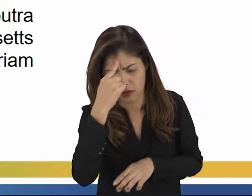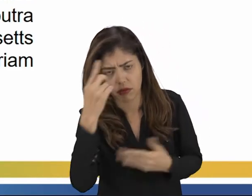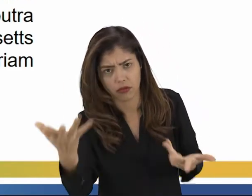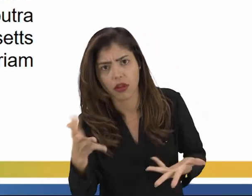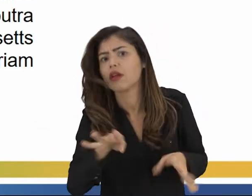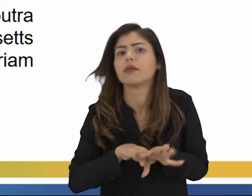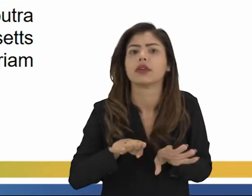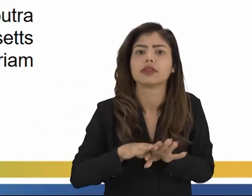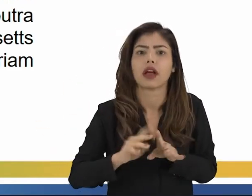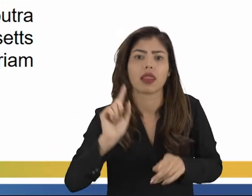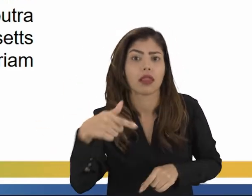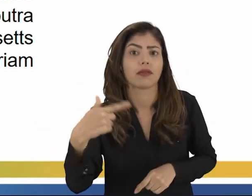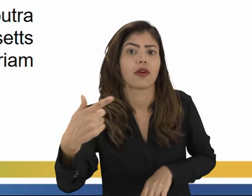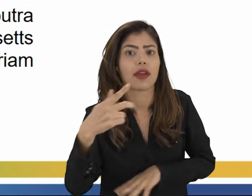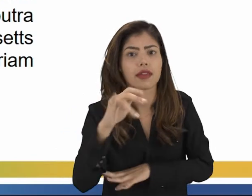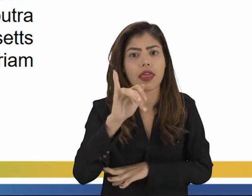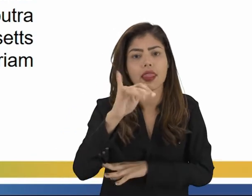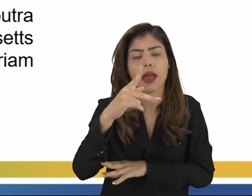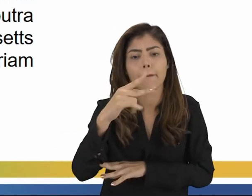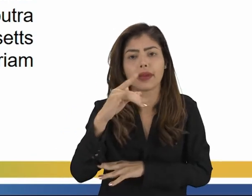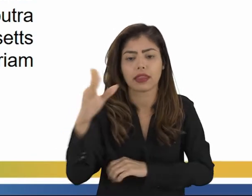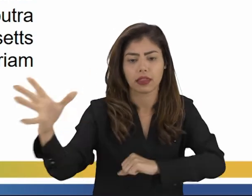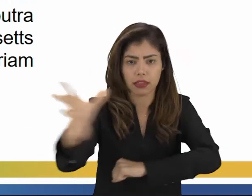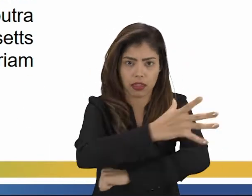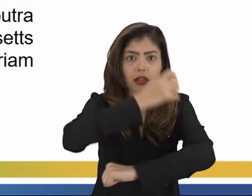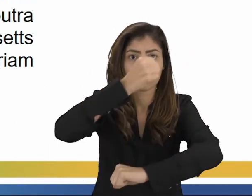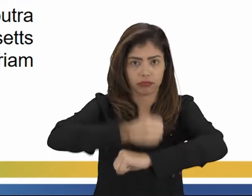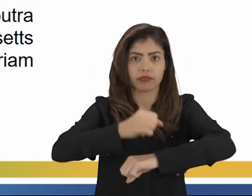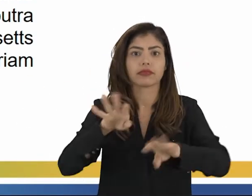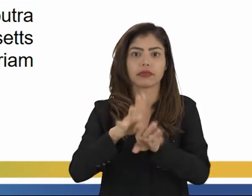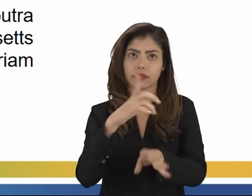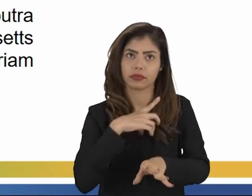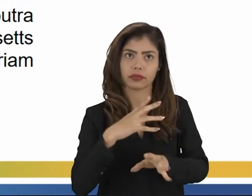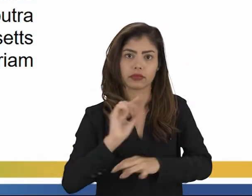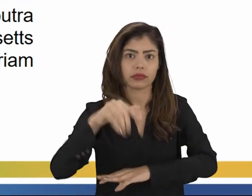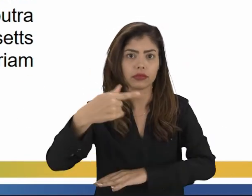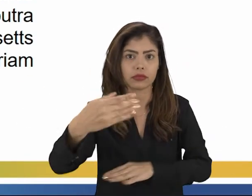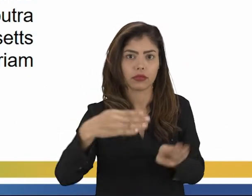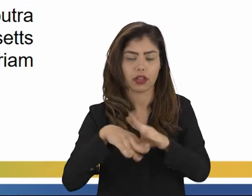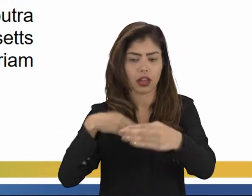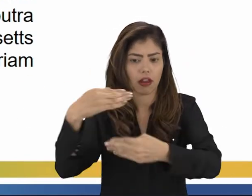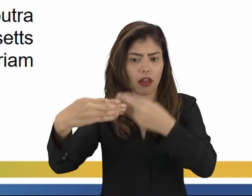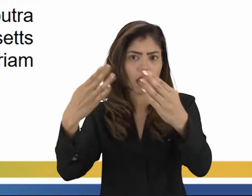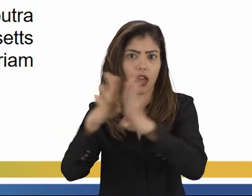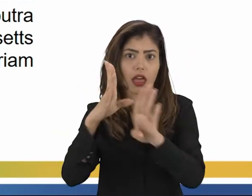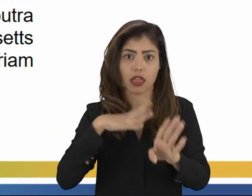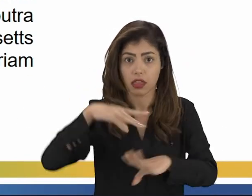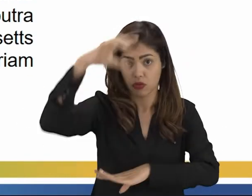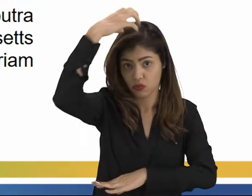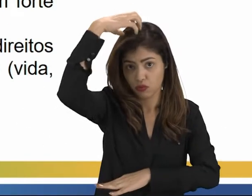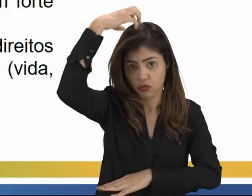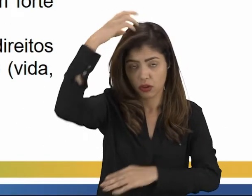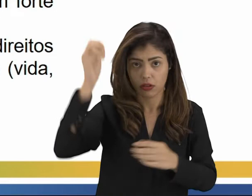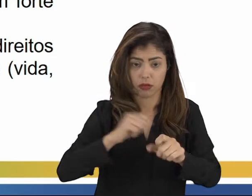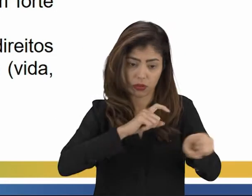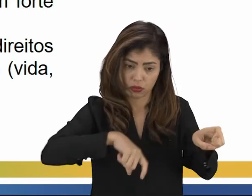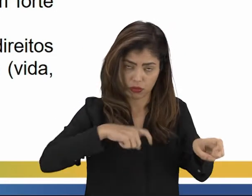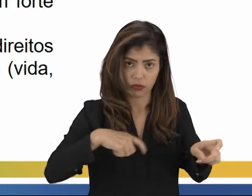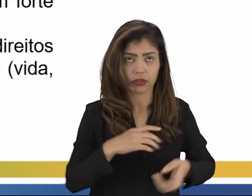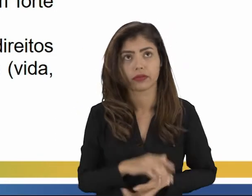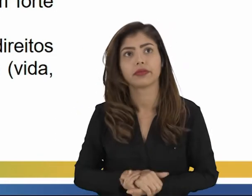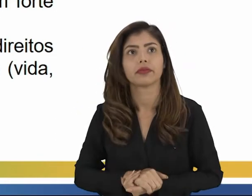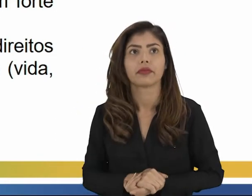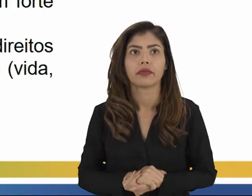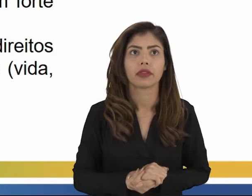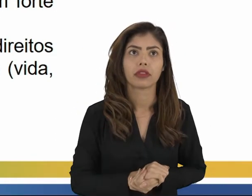possível independência. E aí inicia o contexto realmente de uma revolução, né? Destituir o poder da coroa sobre suas colônias. E